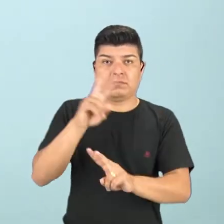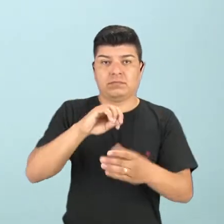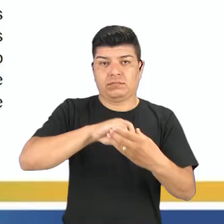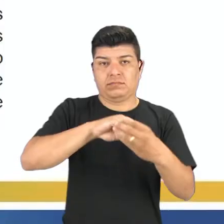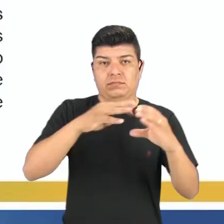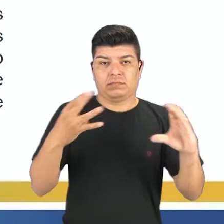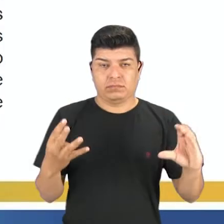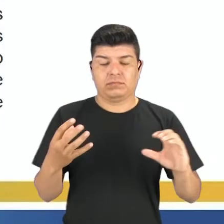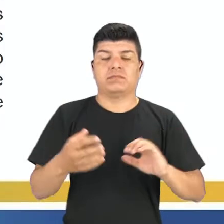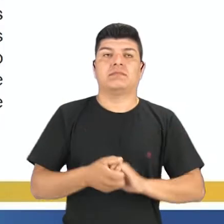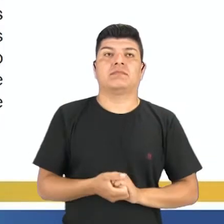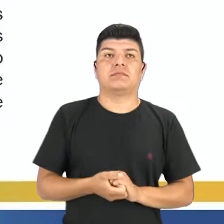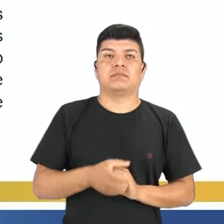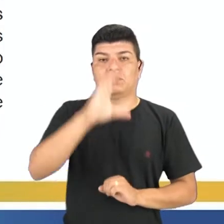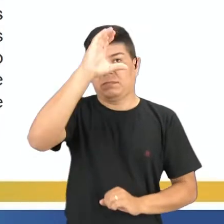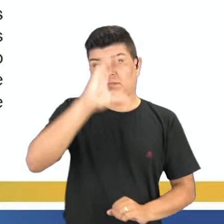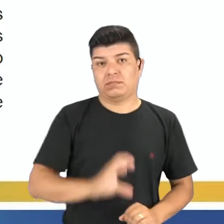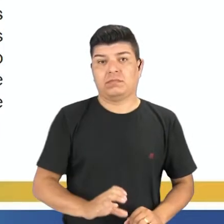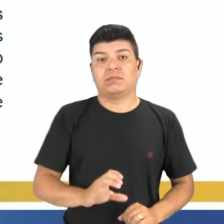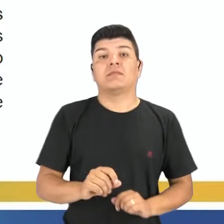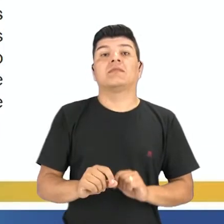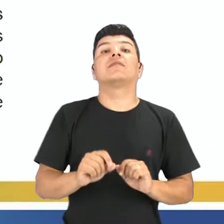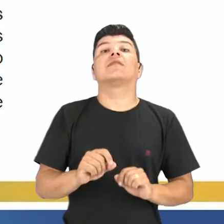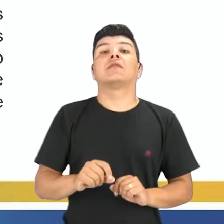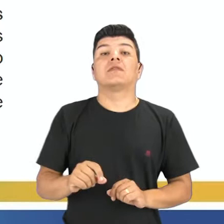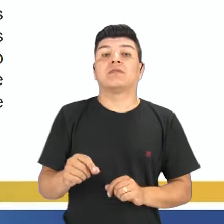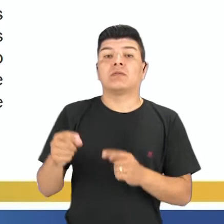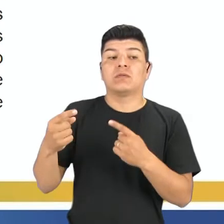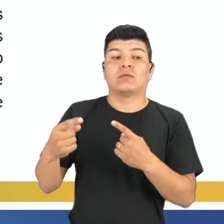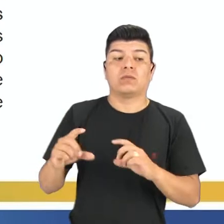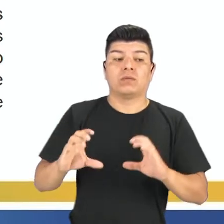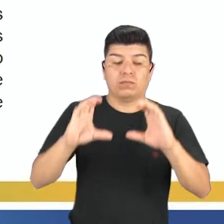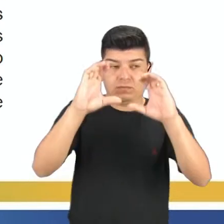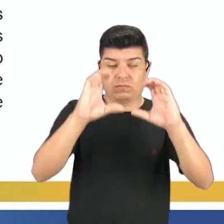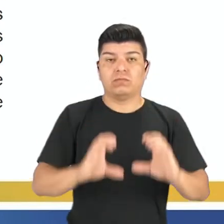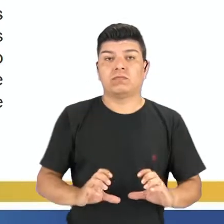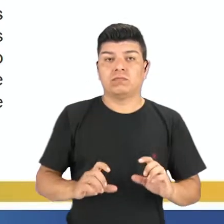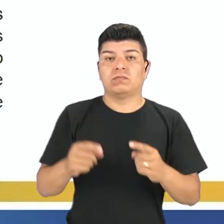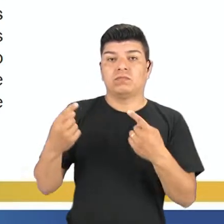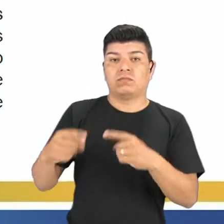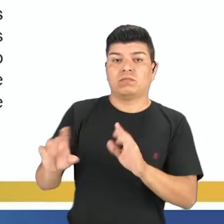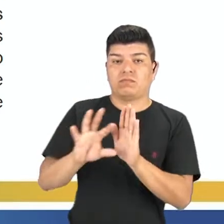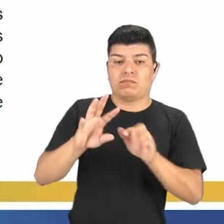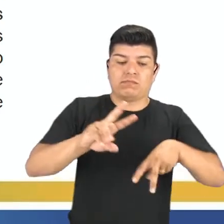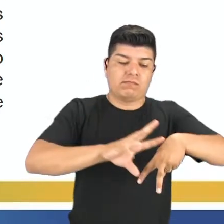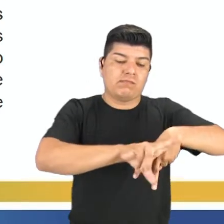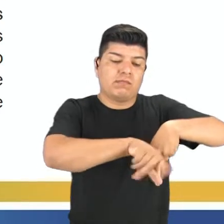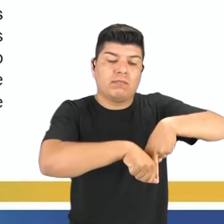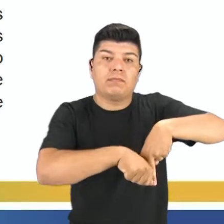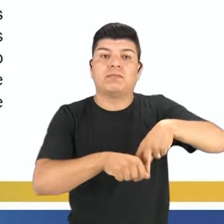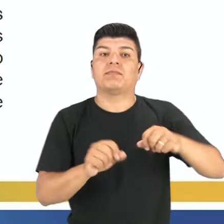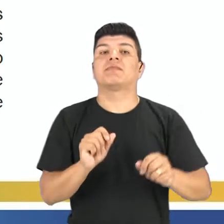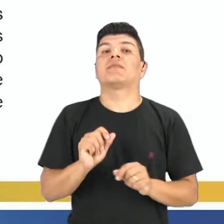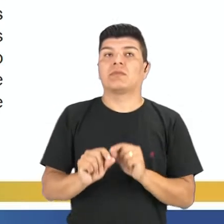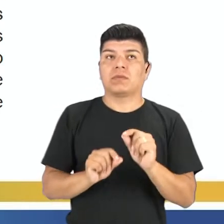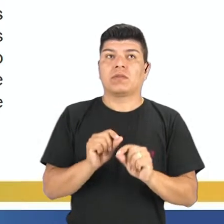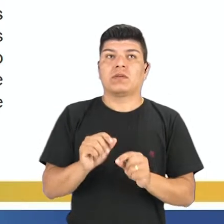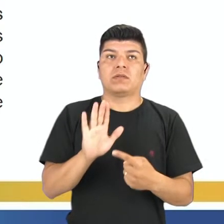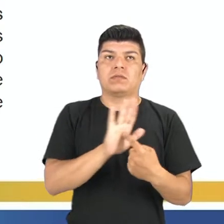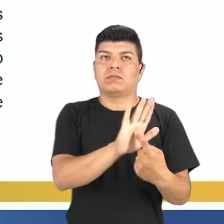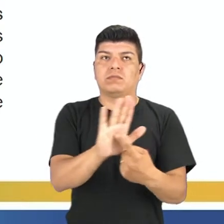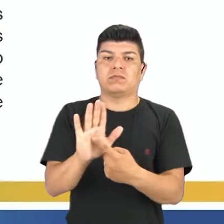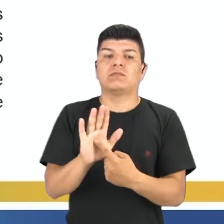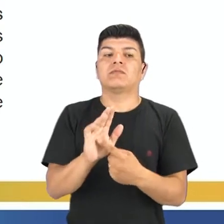características. Acompanhem comigo. Cidadania versus corrupção. Indignar-se é preciso. Exercer cidadania que só encontra